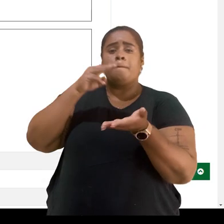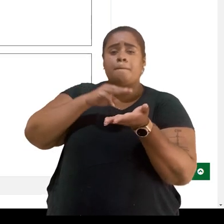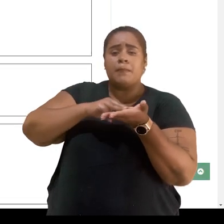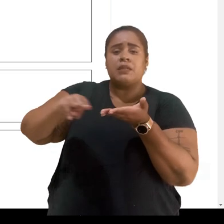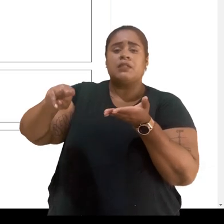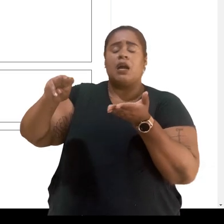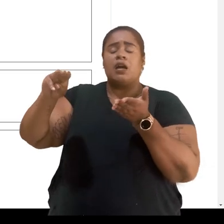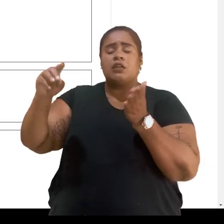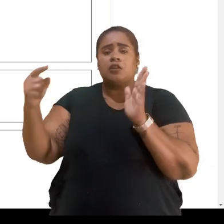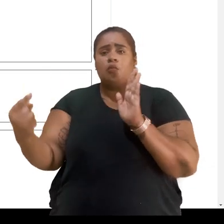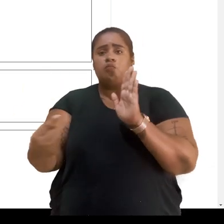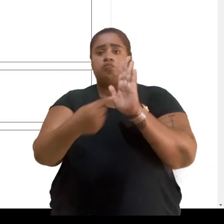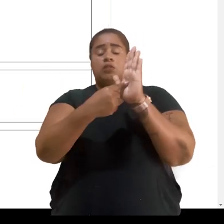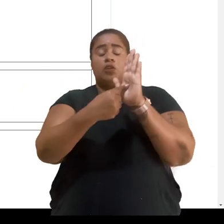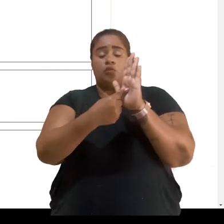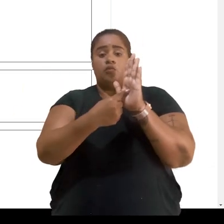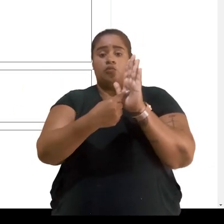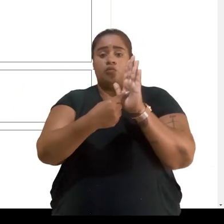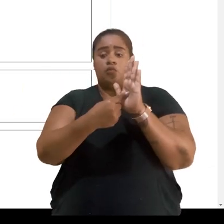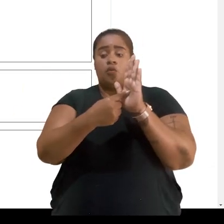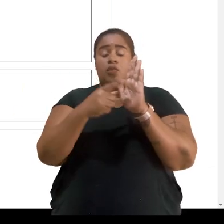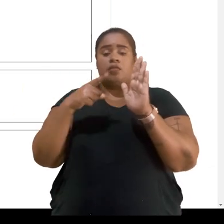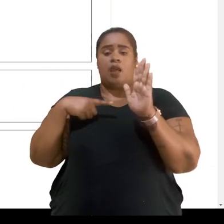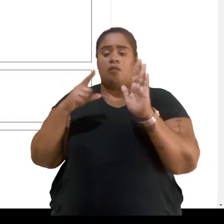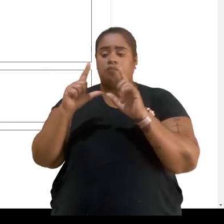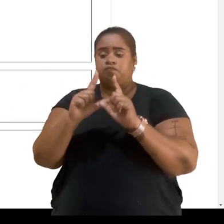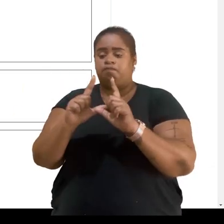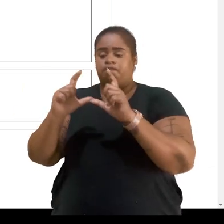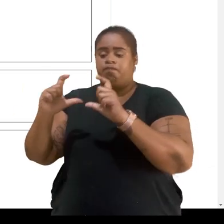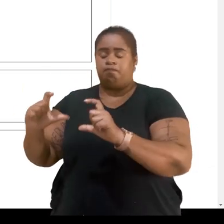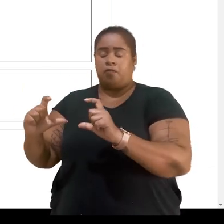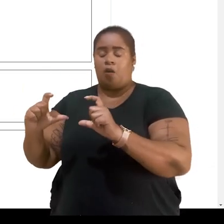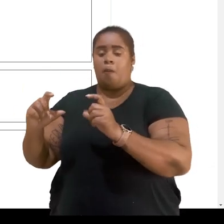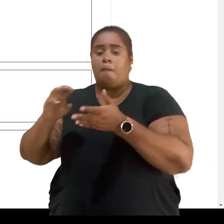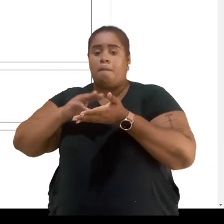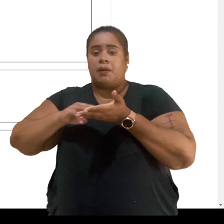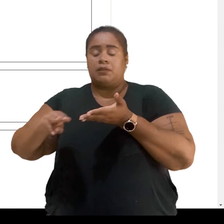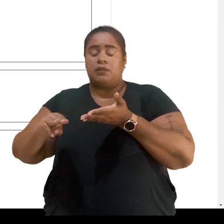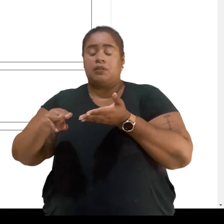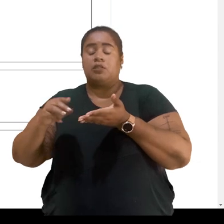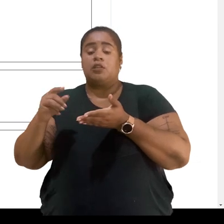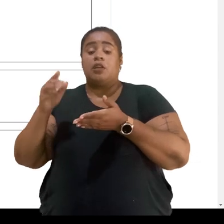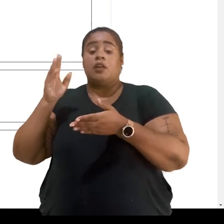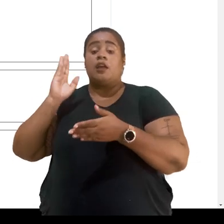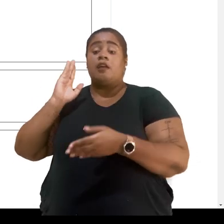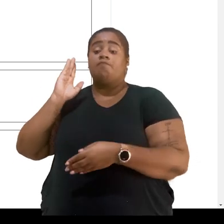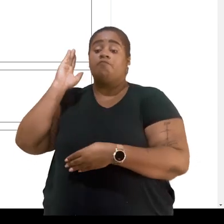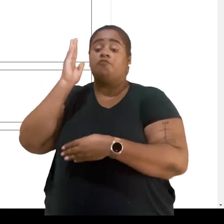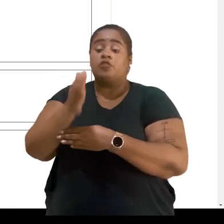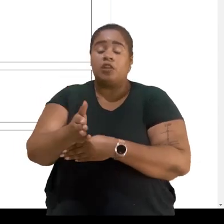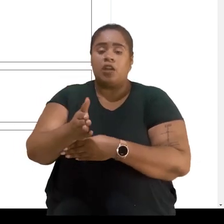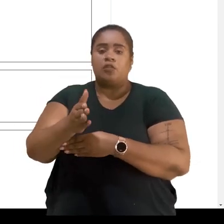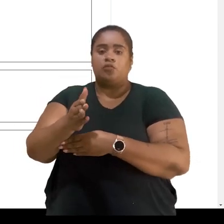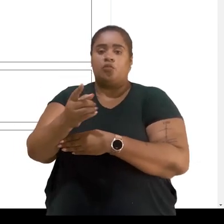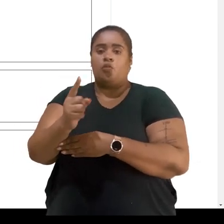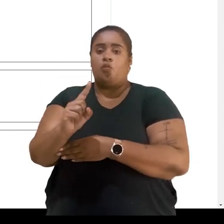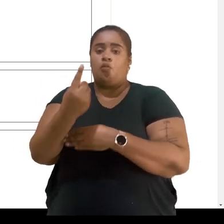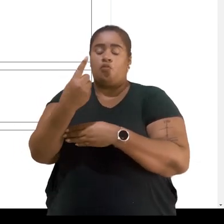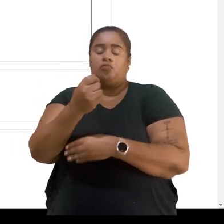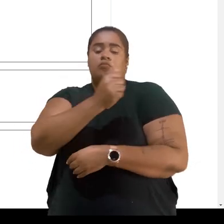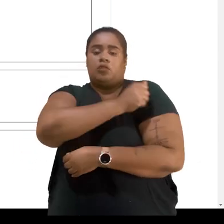Então essa é uma outra possibilidade e aqui também eu já consigo enviar uma mensagem clicando aqui